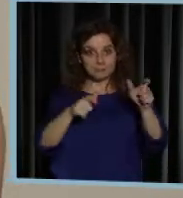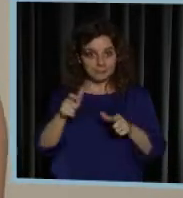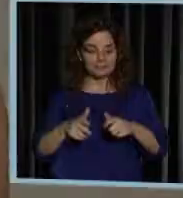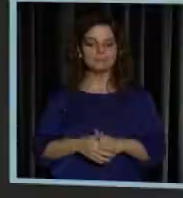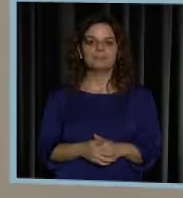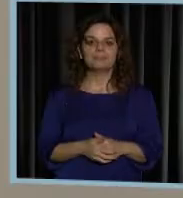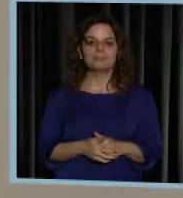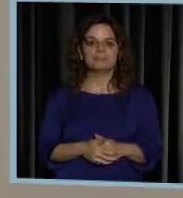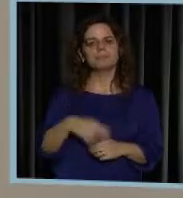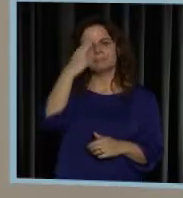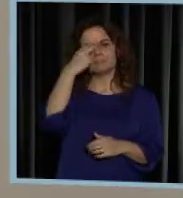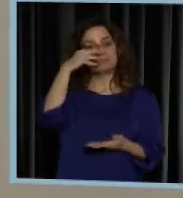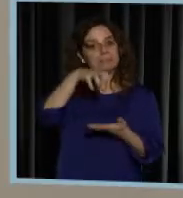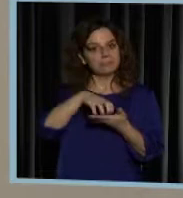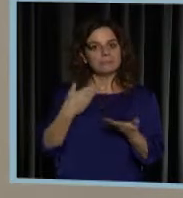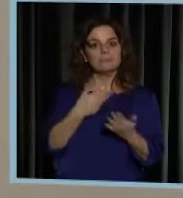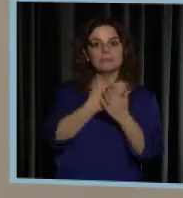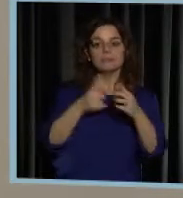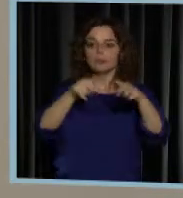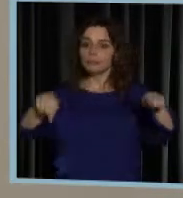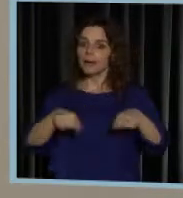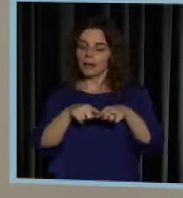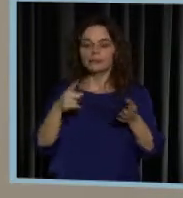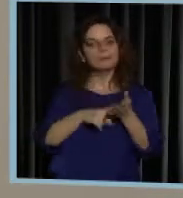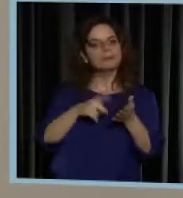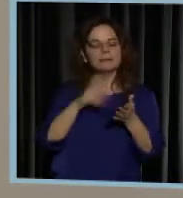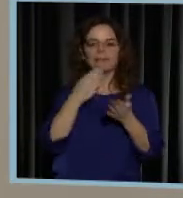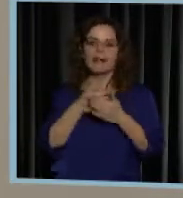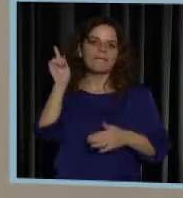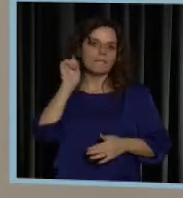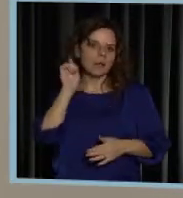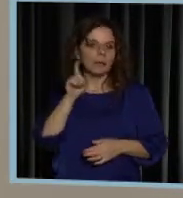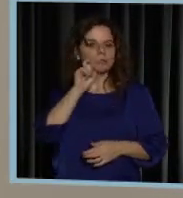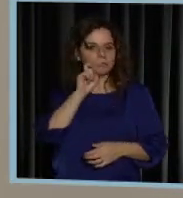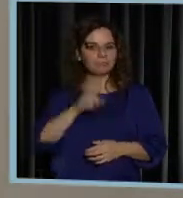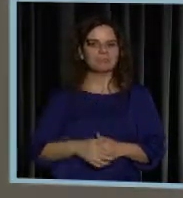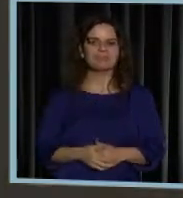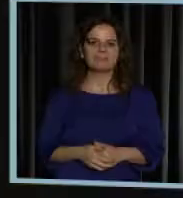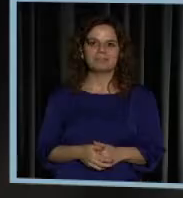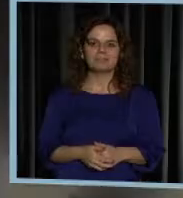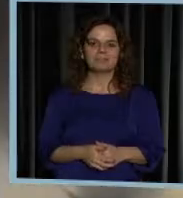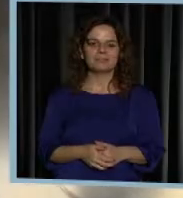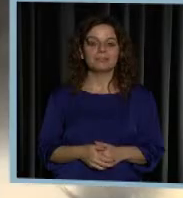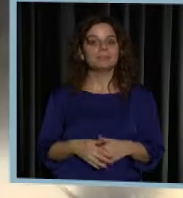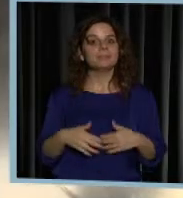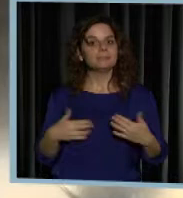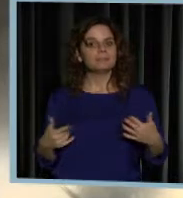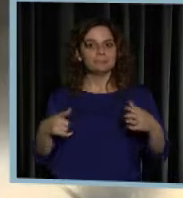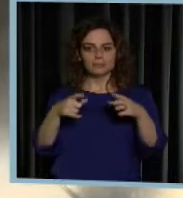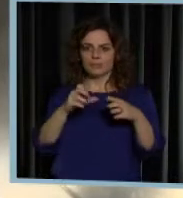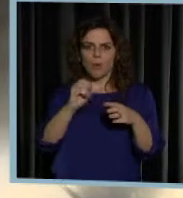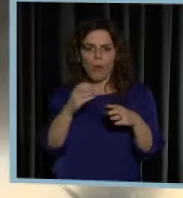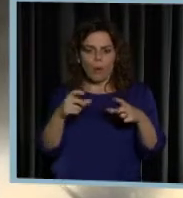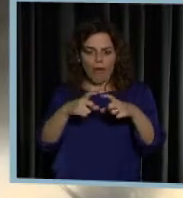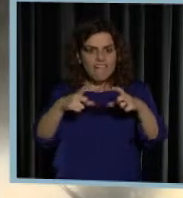humana. Património, documento ao espaço que é necessário valorizar e proteger. Tocar em barras de